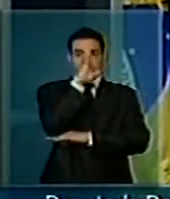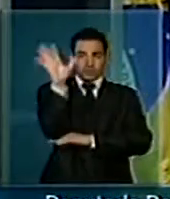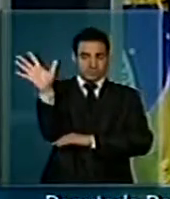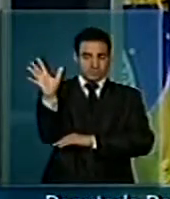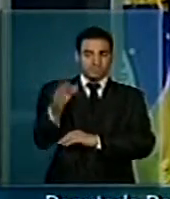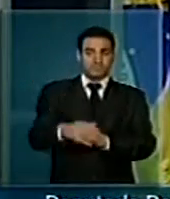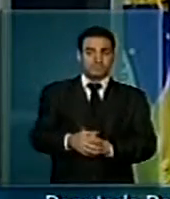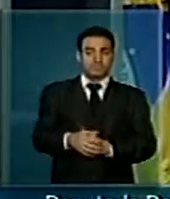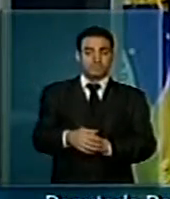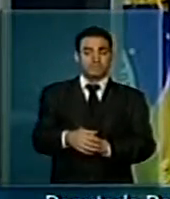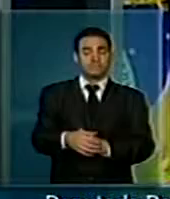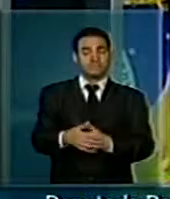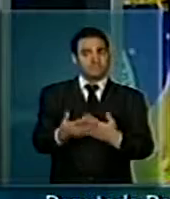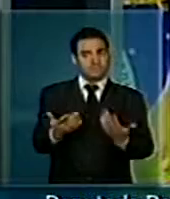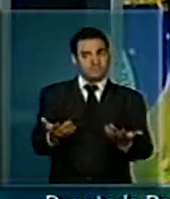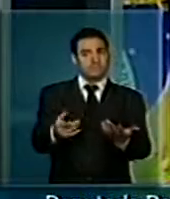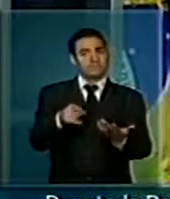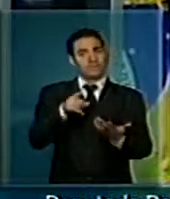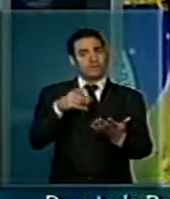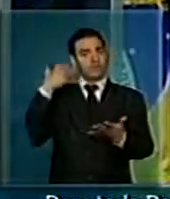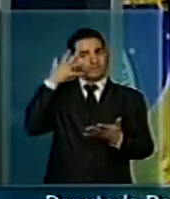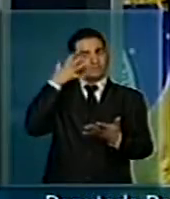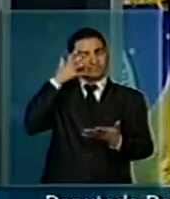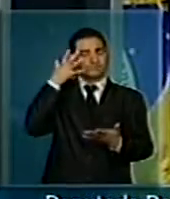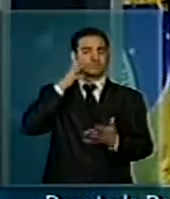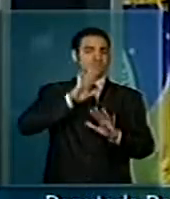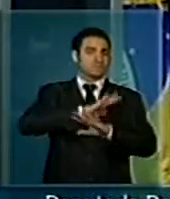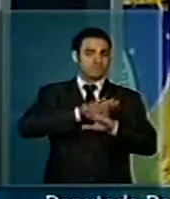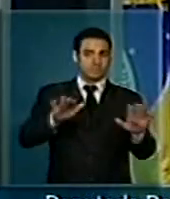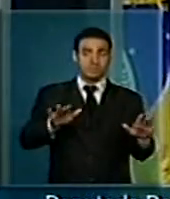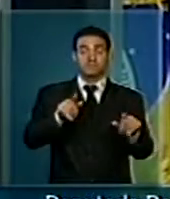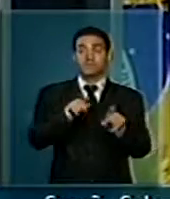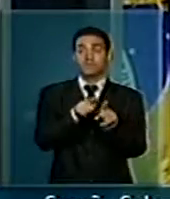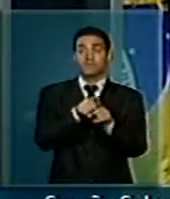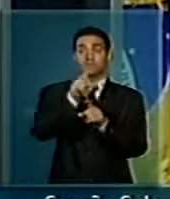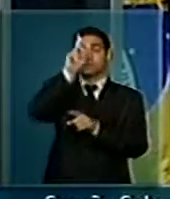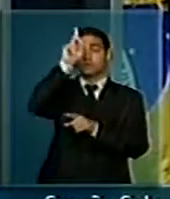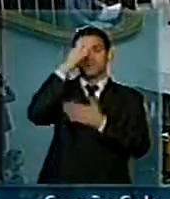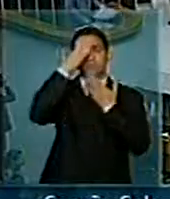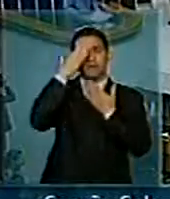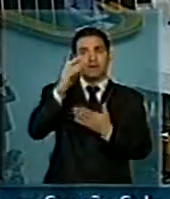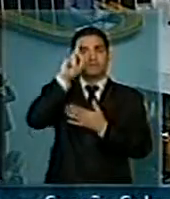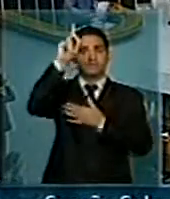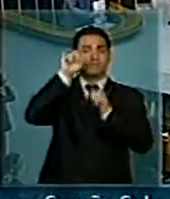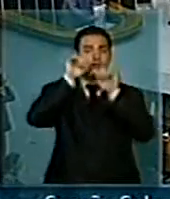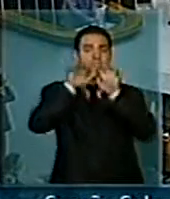Era, senhor presidente, o que eu tinha a dizer. Muito obrigado. Que Deus abençoe o Brasil.